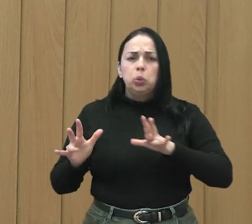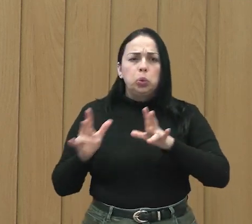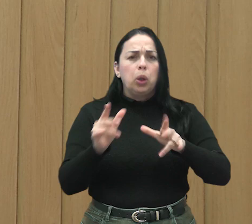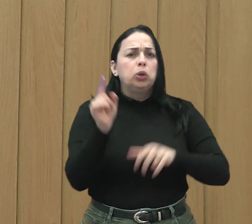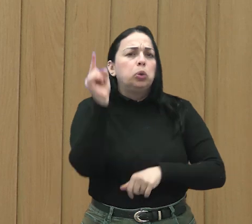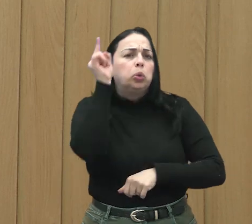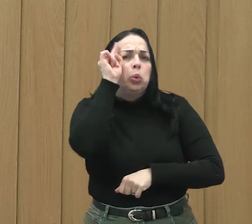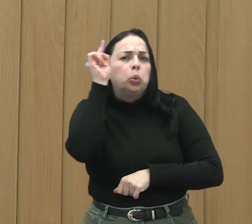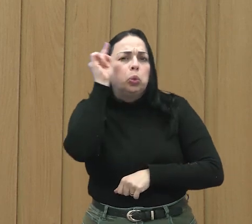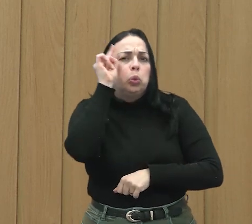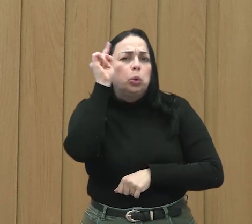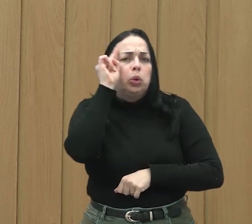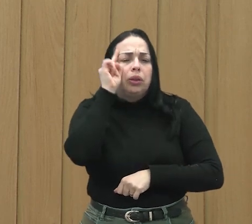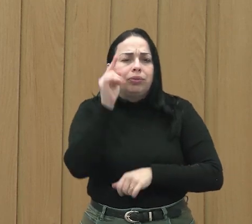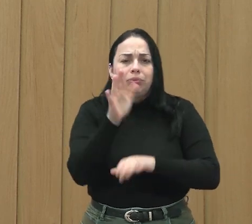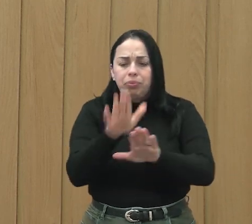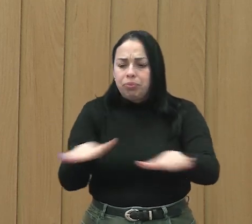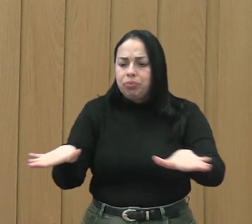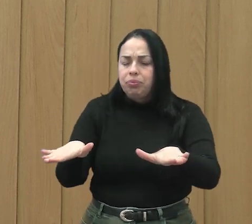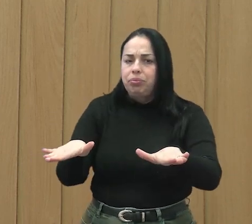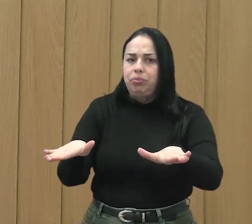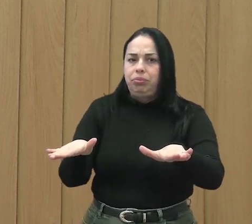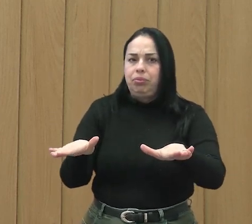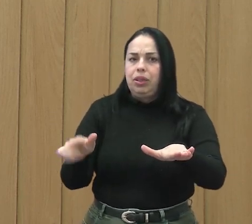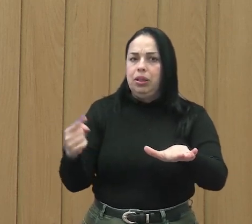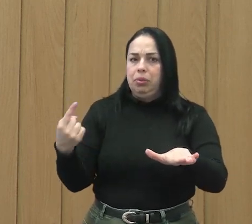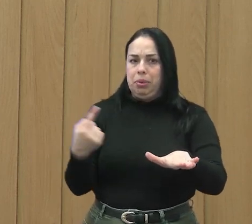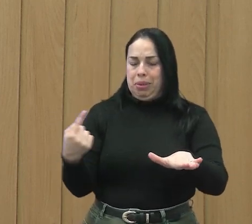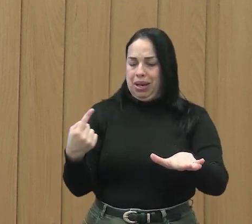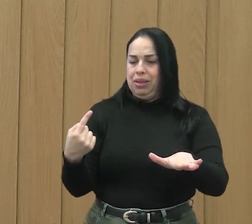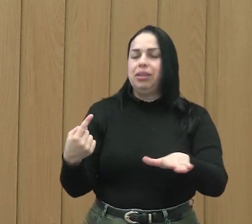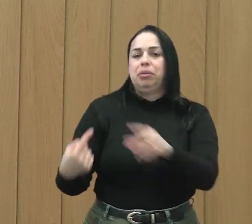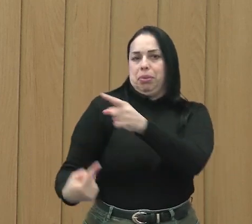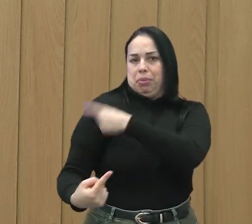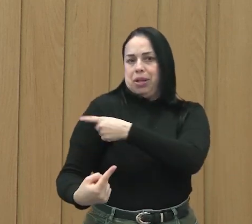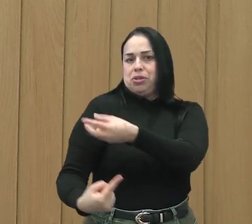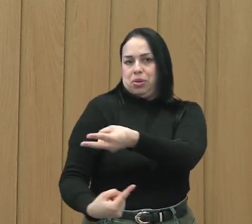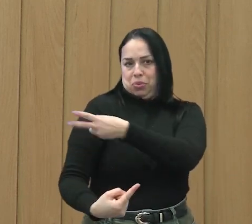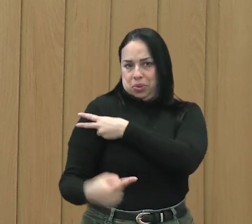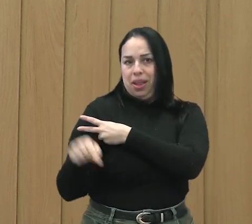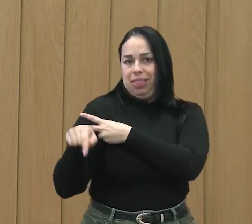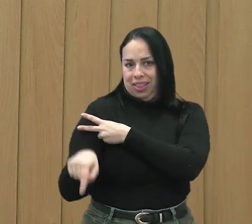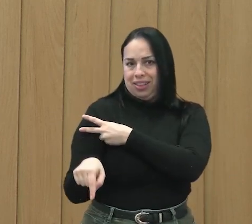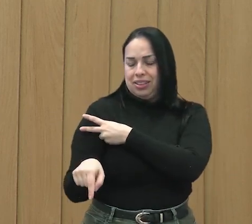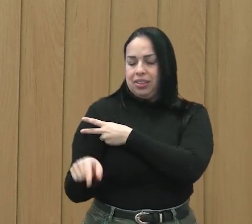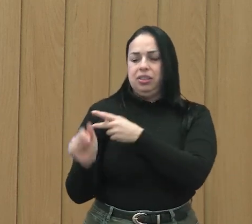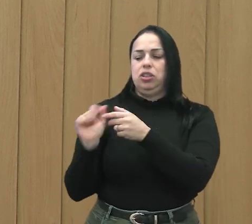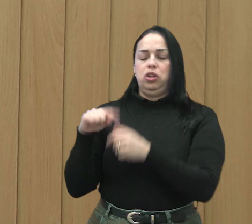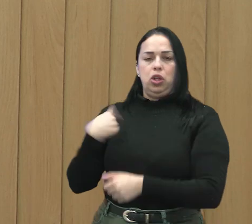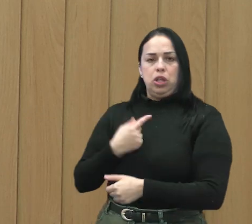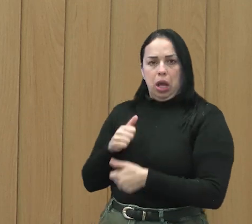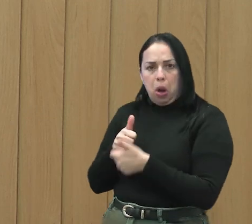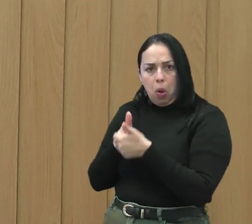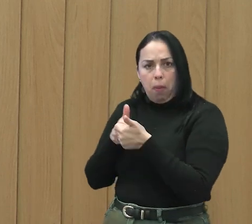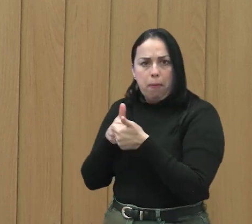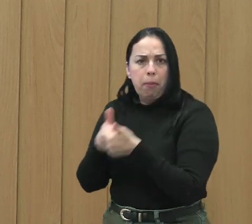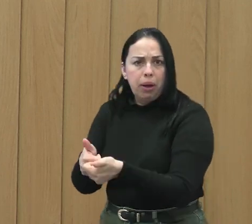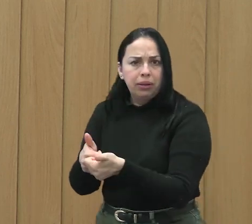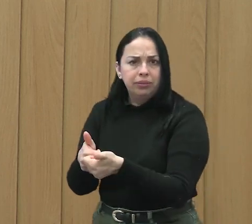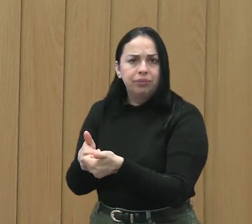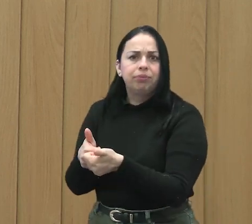todos os dias, as crianças do primeiro, segundo ano, são acompanhadas